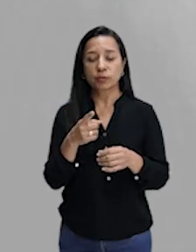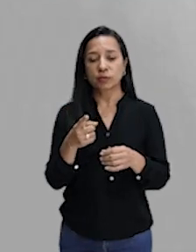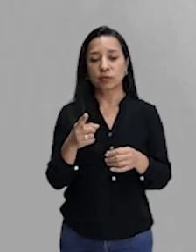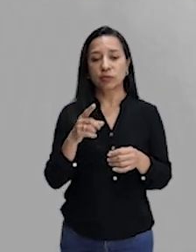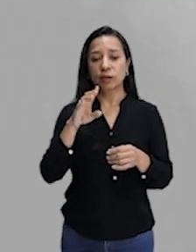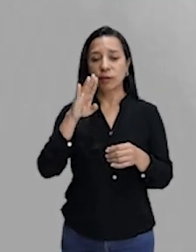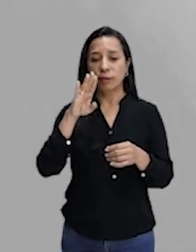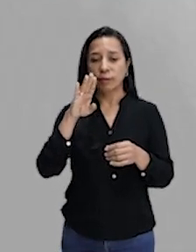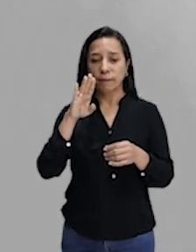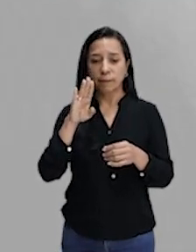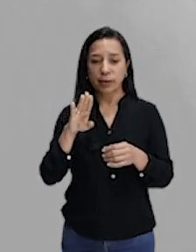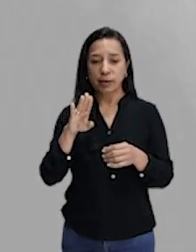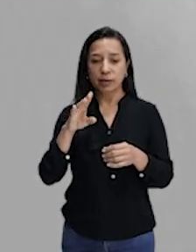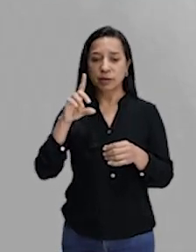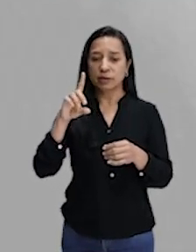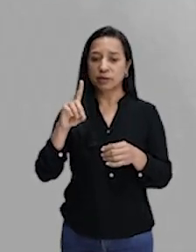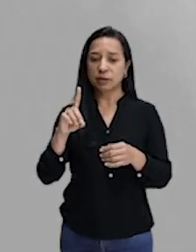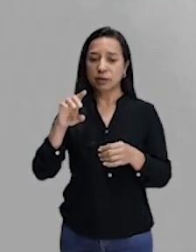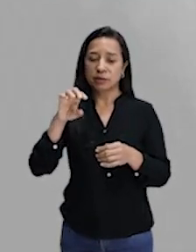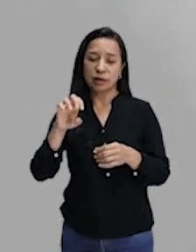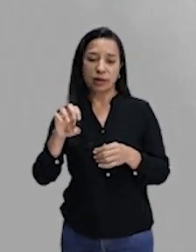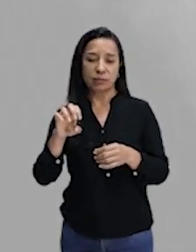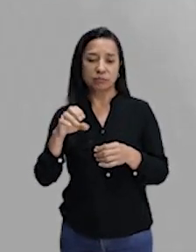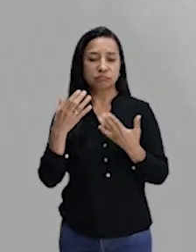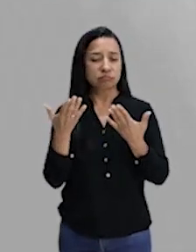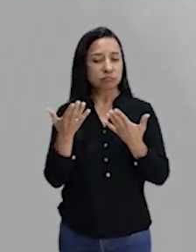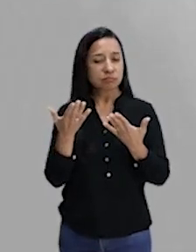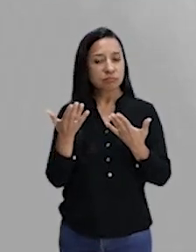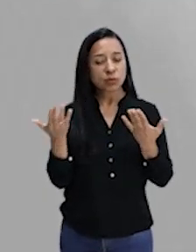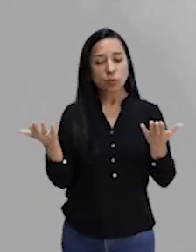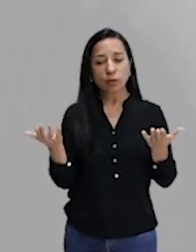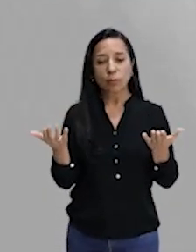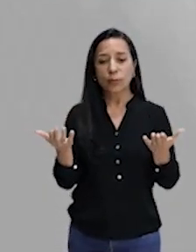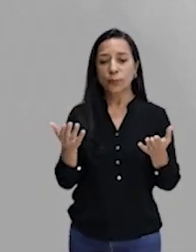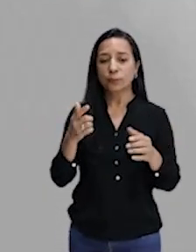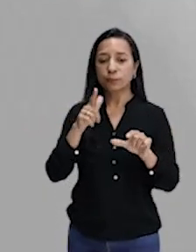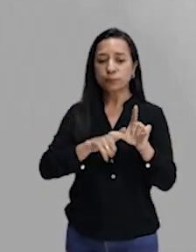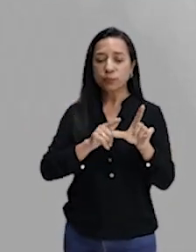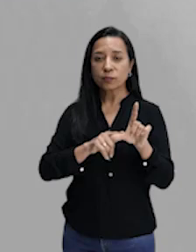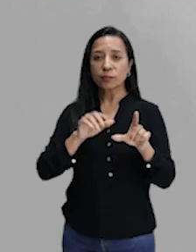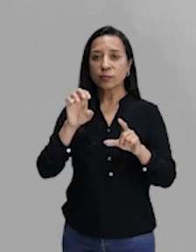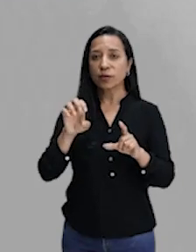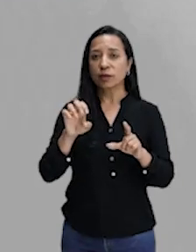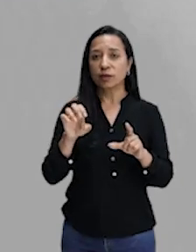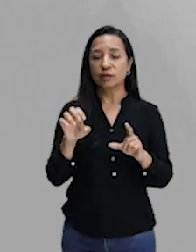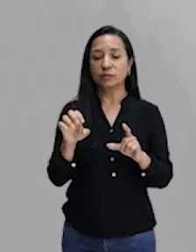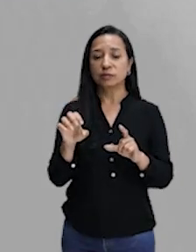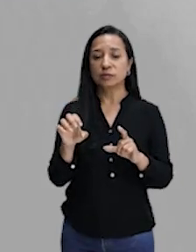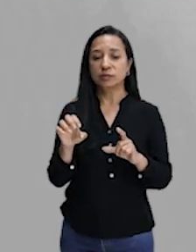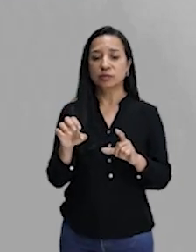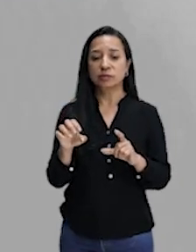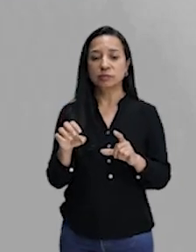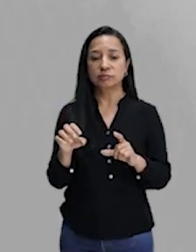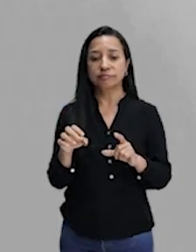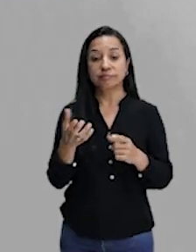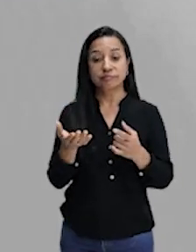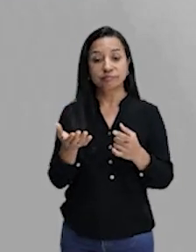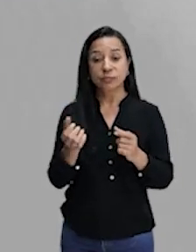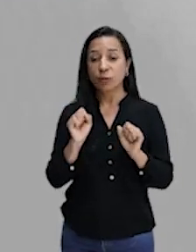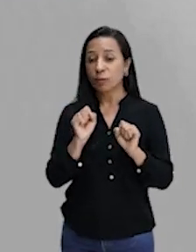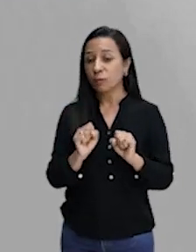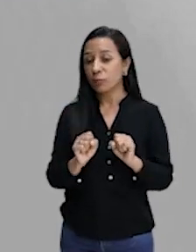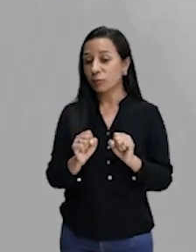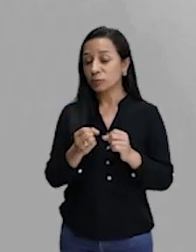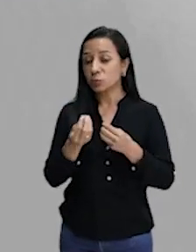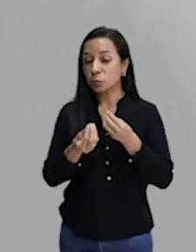da letra D e da letra e certo a letra e a gente também pode eliminar como um absurdo e diz